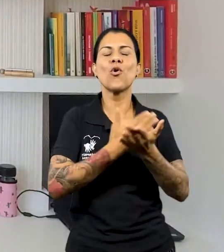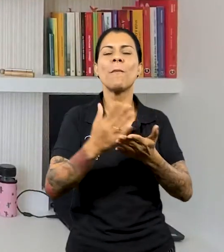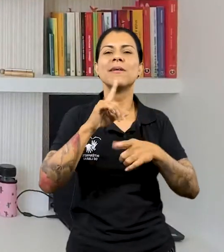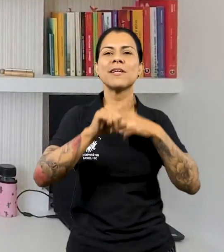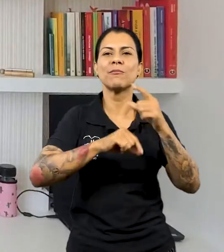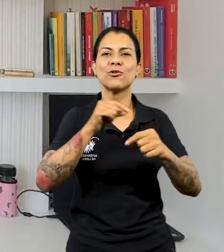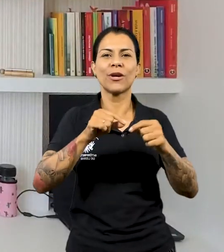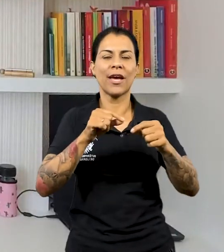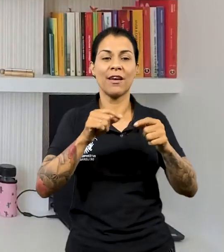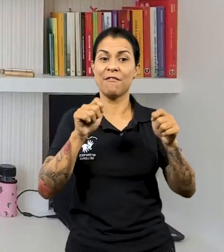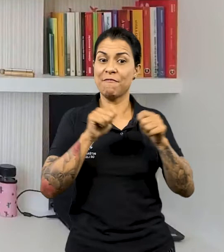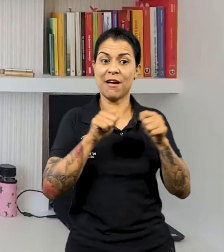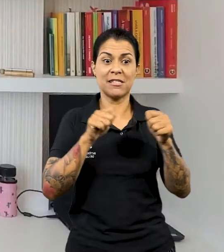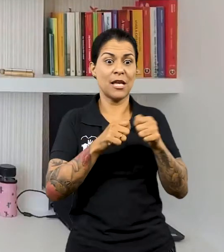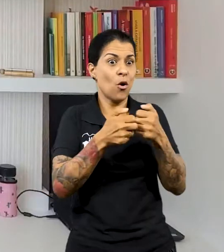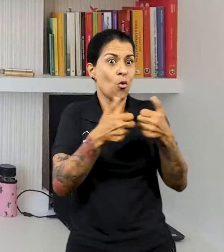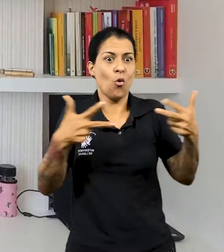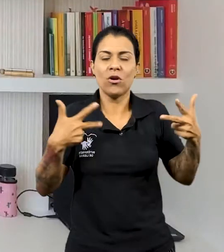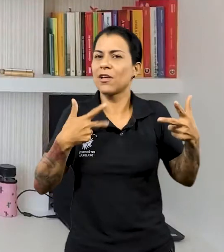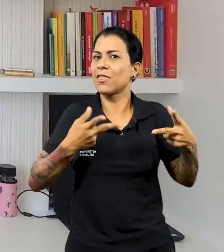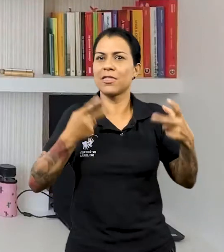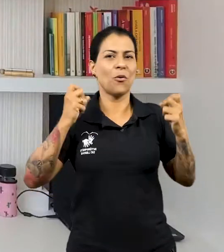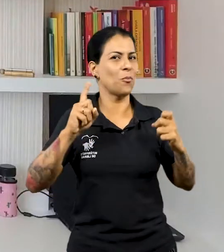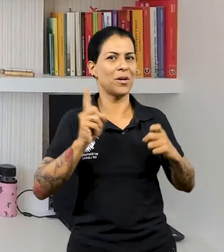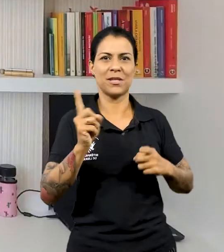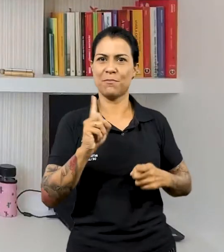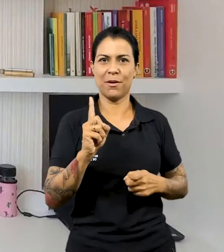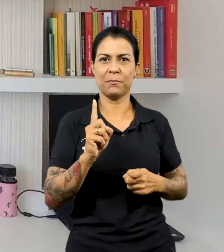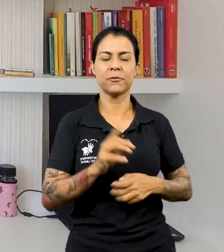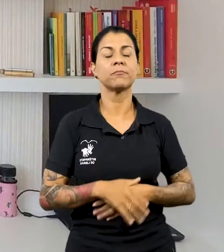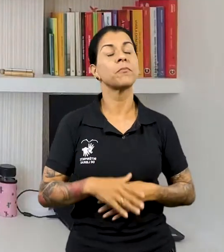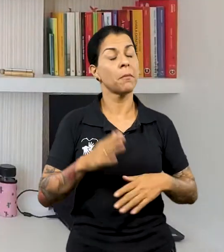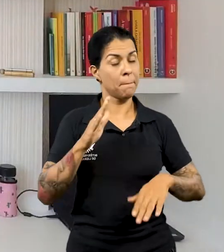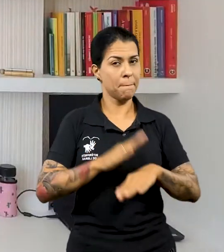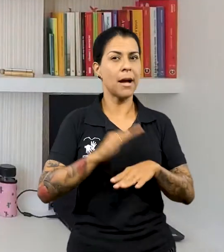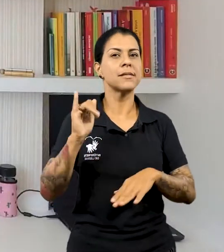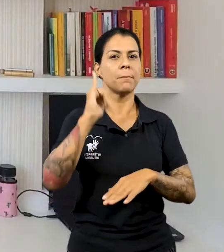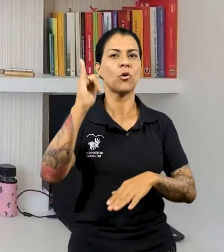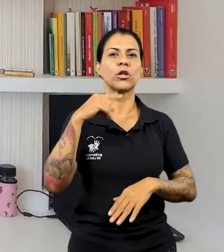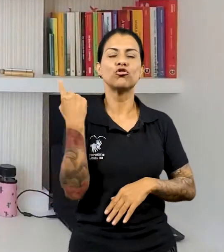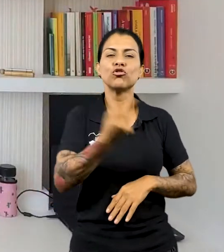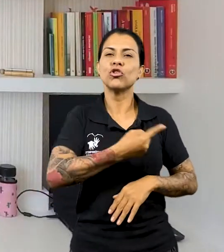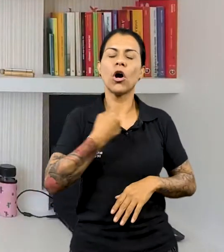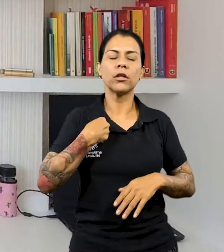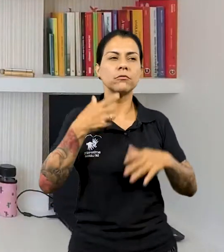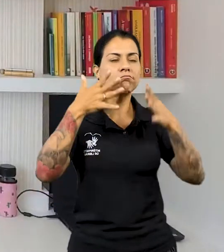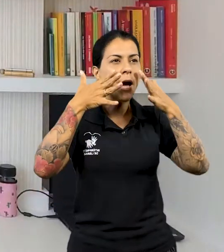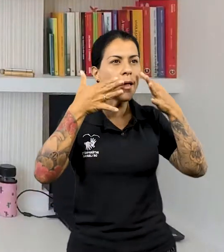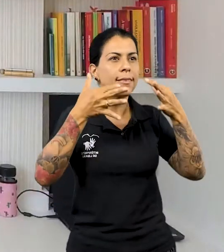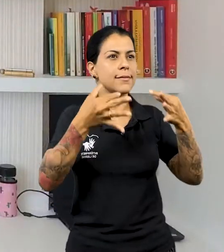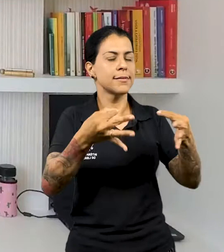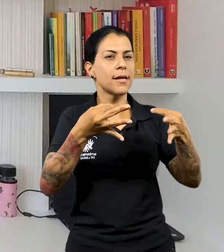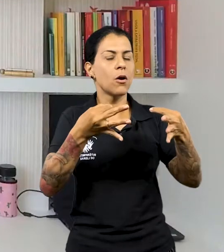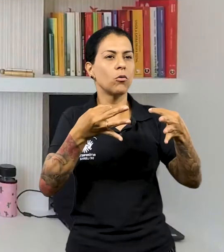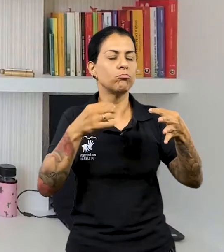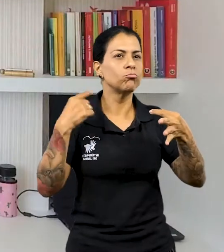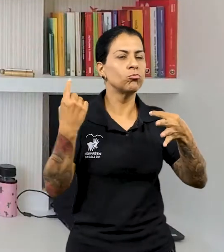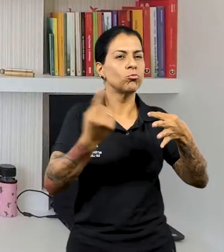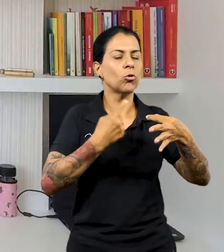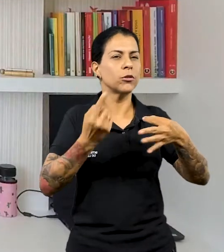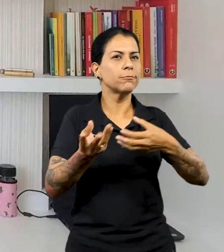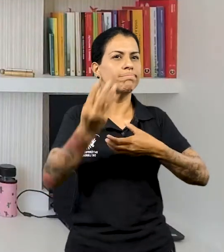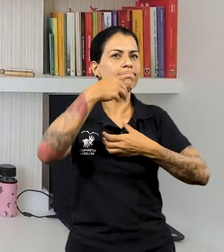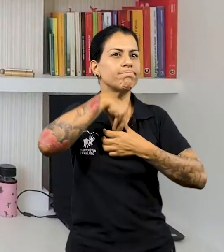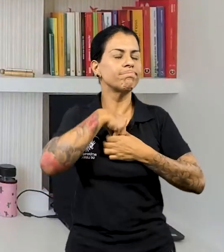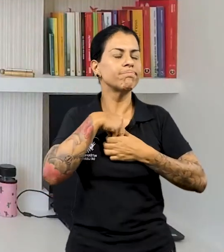agindo no piloto automático. E é por isso que é tão importante estarmos mais atentos ao que se passa